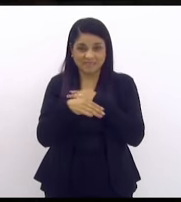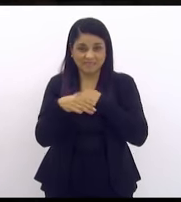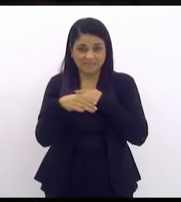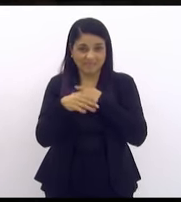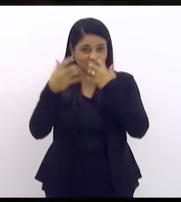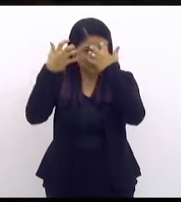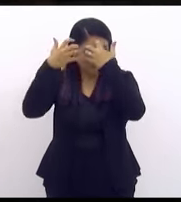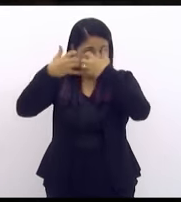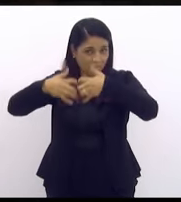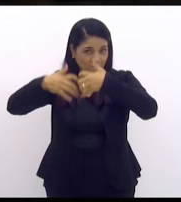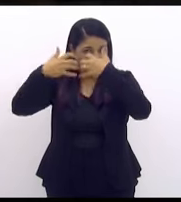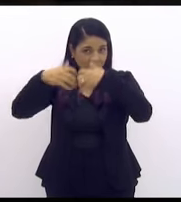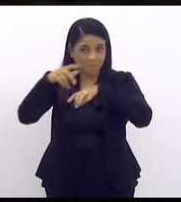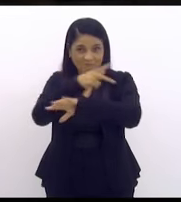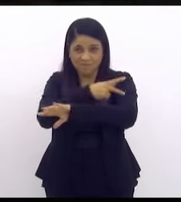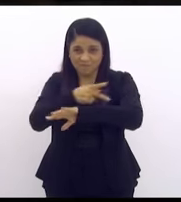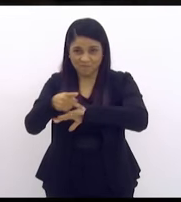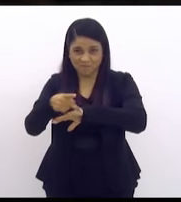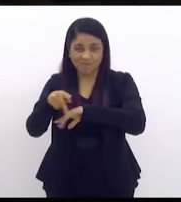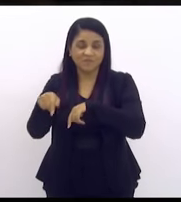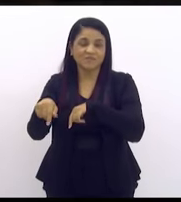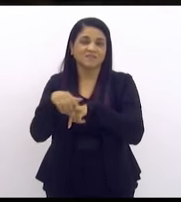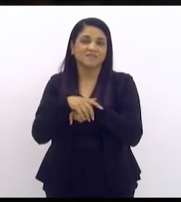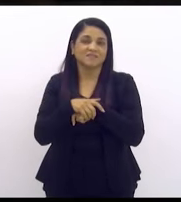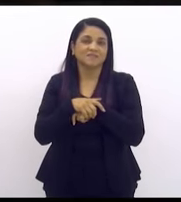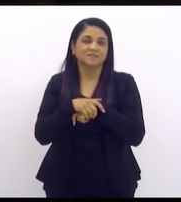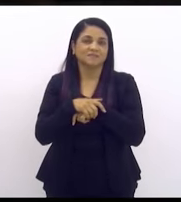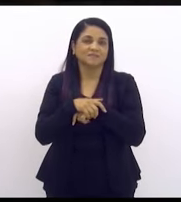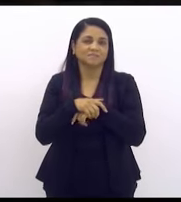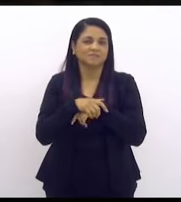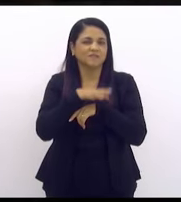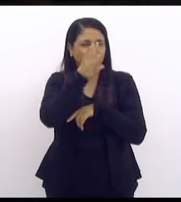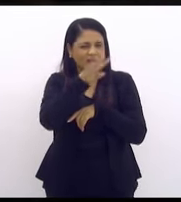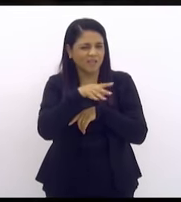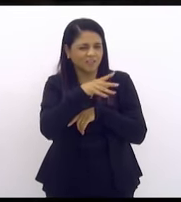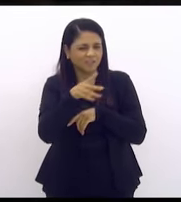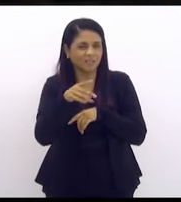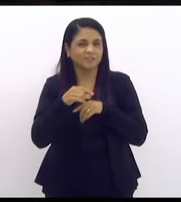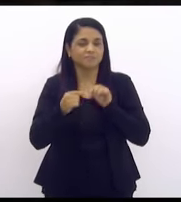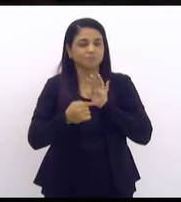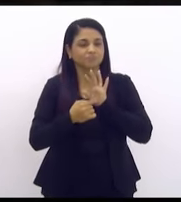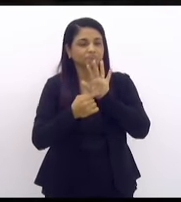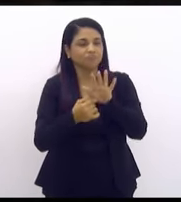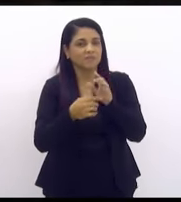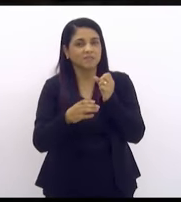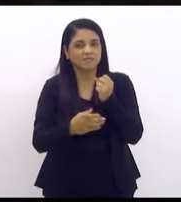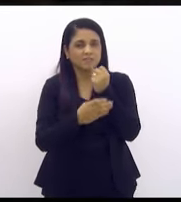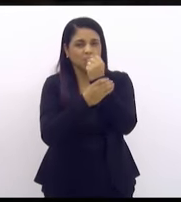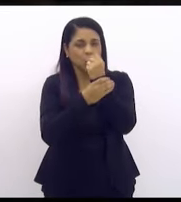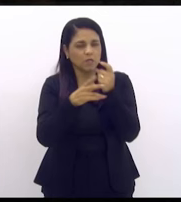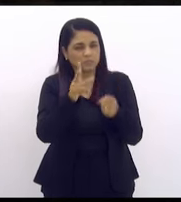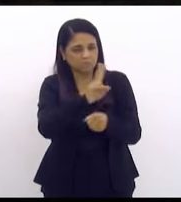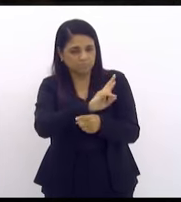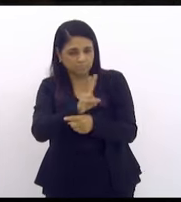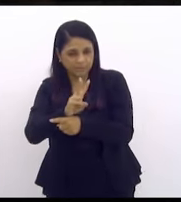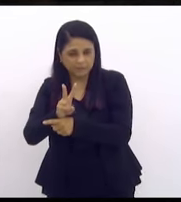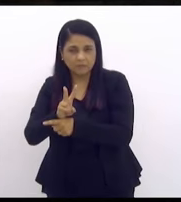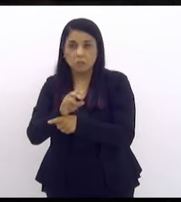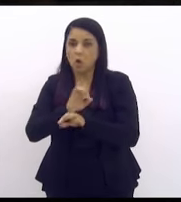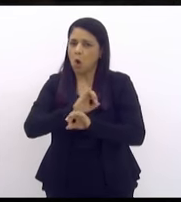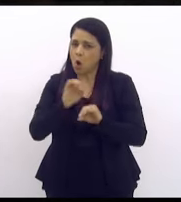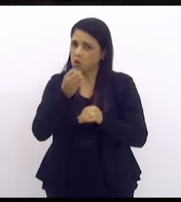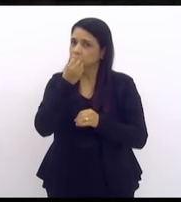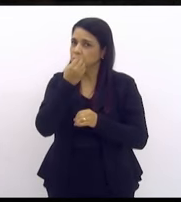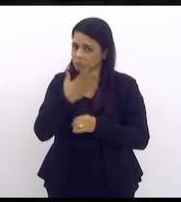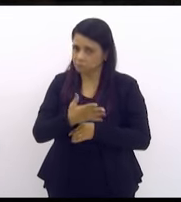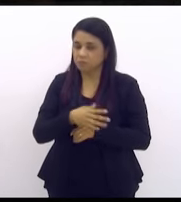de Petrópolis. Vai fazer uma agenda lá para anunciar o segurança presente, tudo bem, ótimo, muito